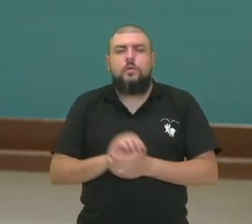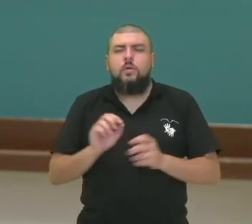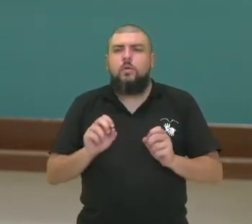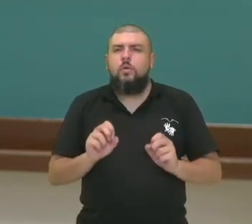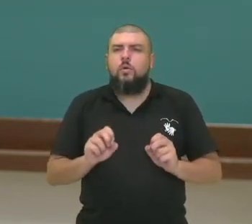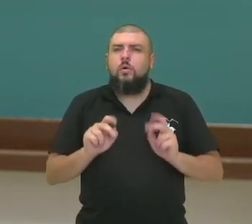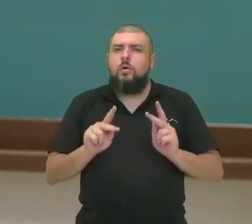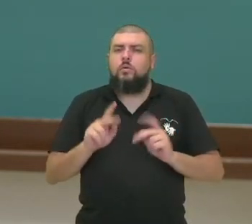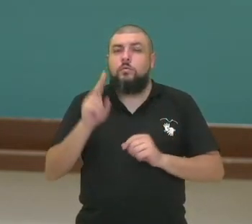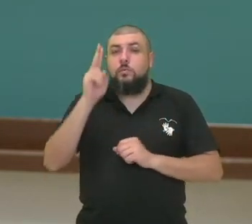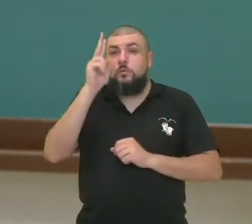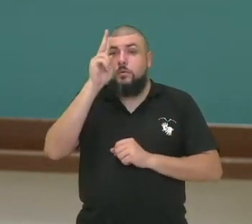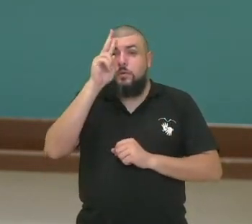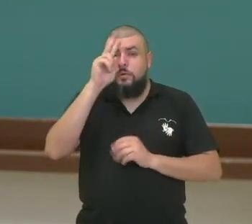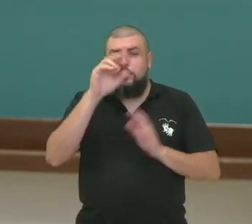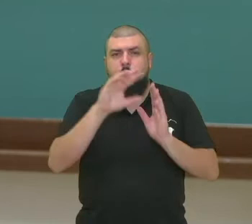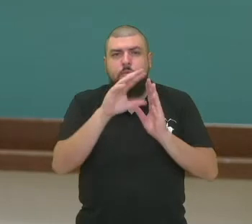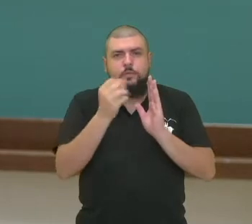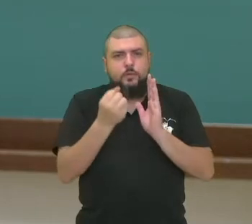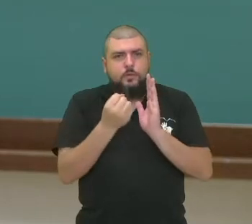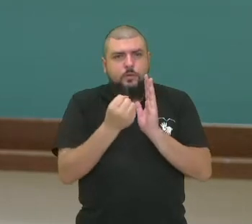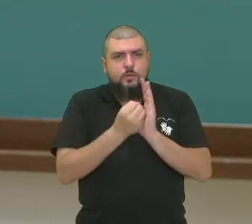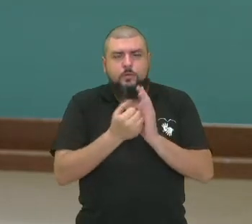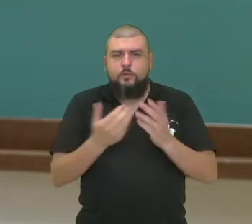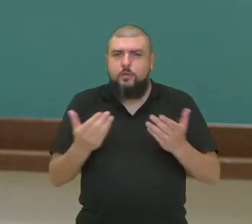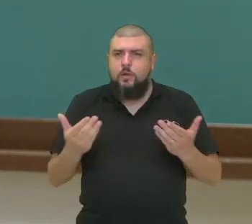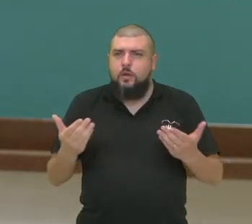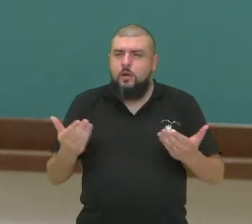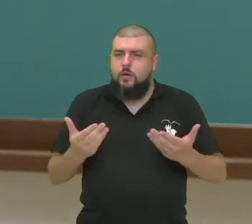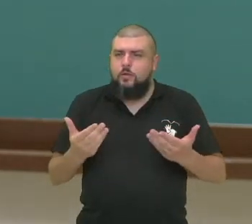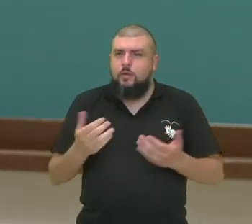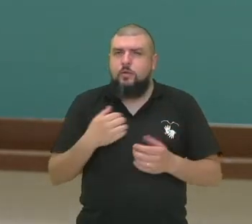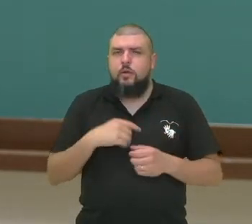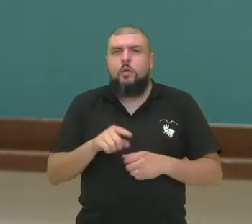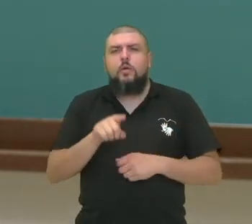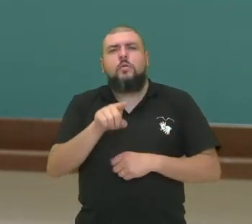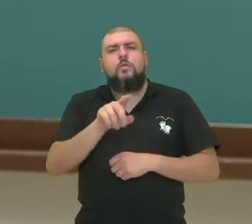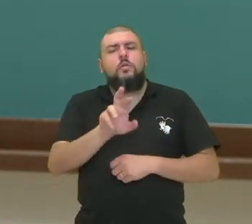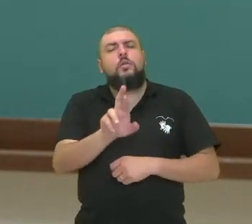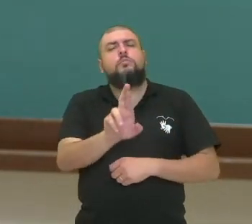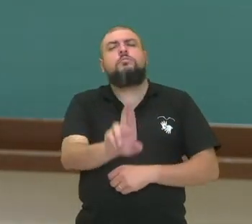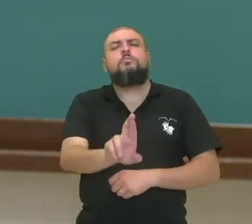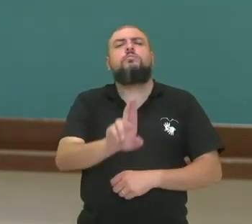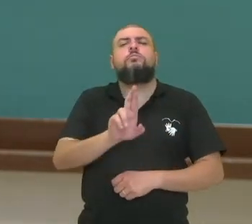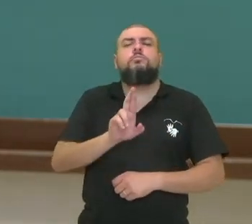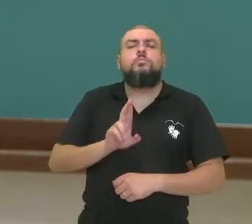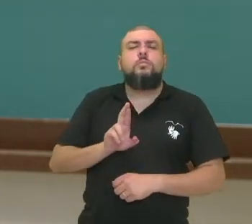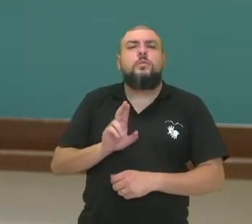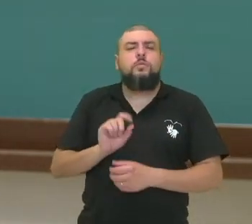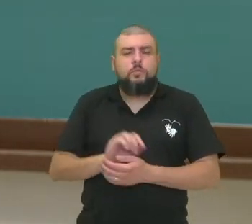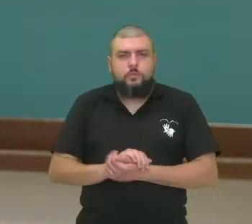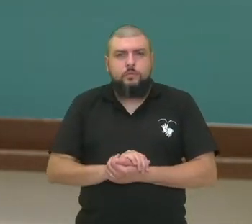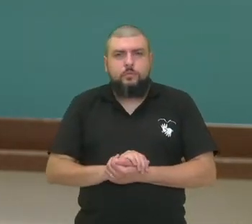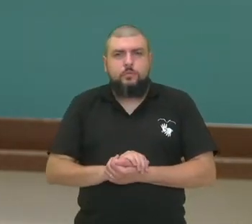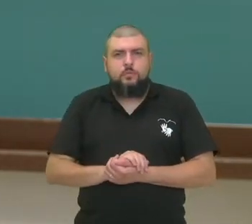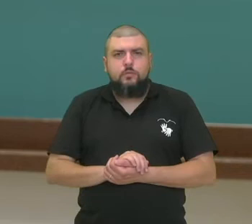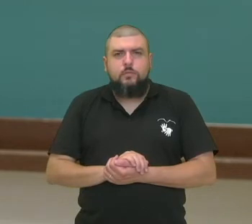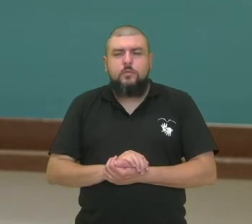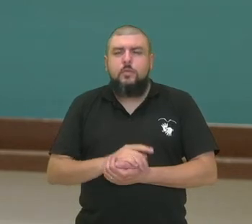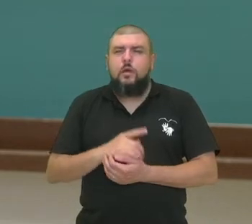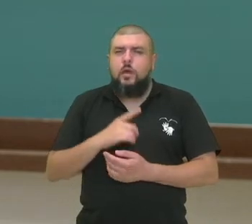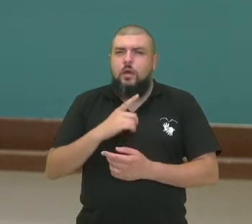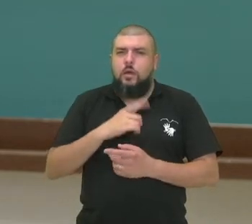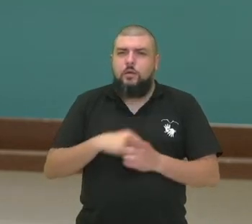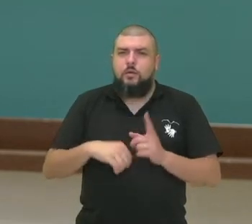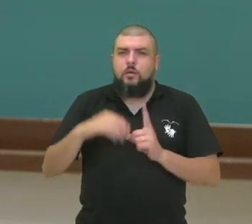de todos esses símbolos, agora eu quero que você responda a essa atividade aqui. Então nós temos o Paraná